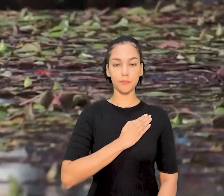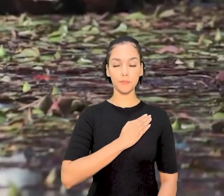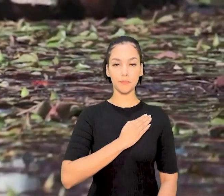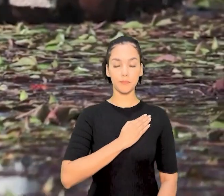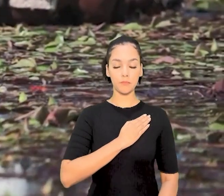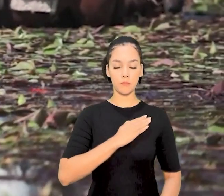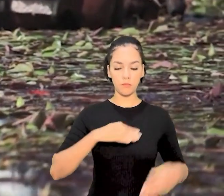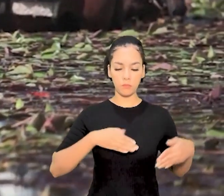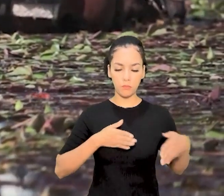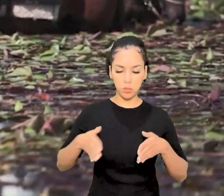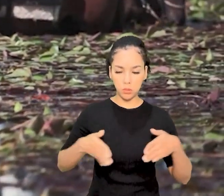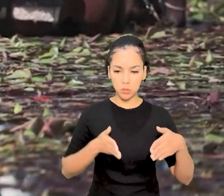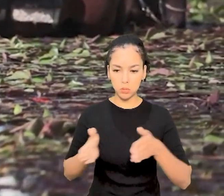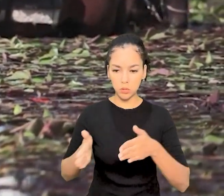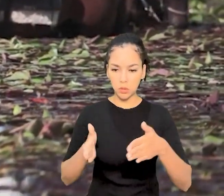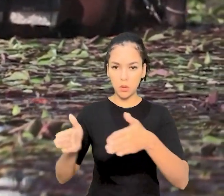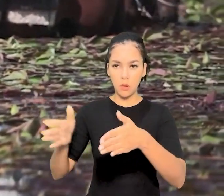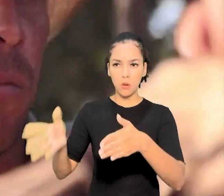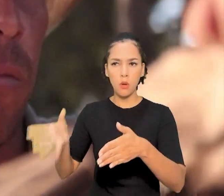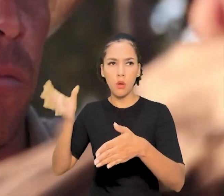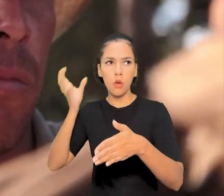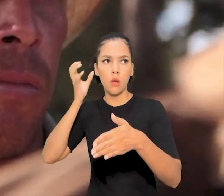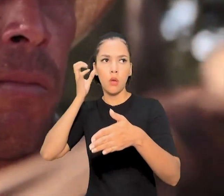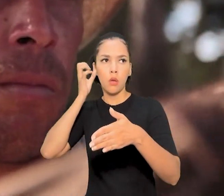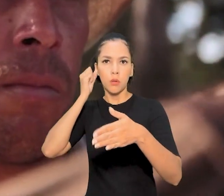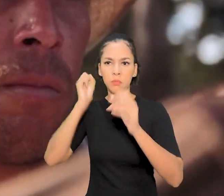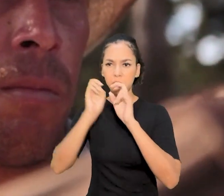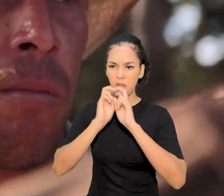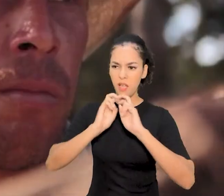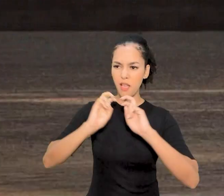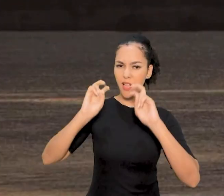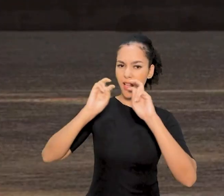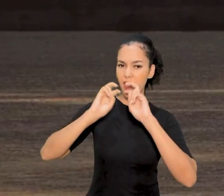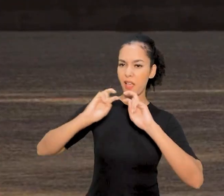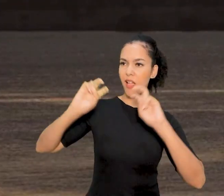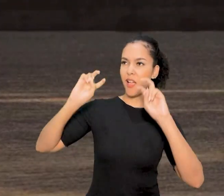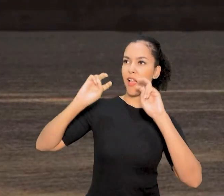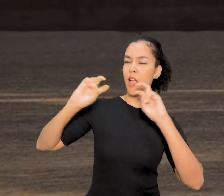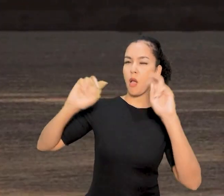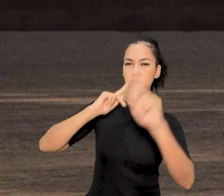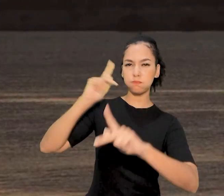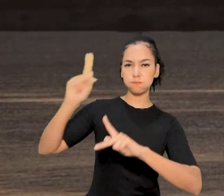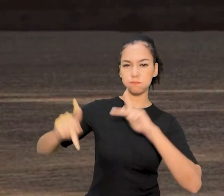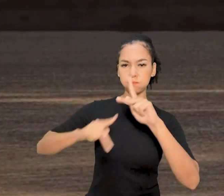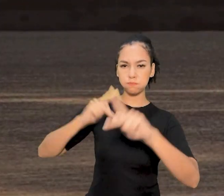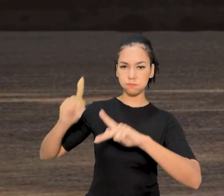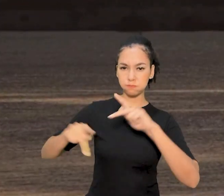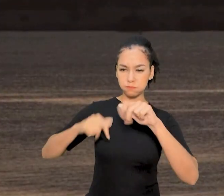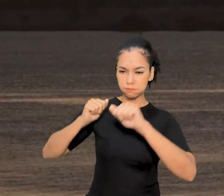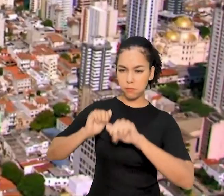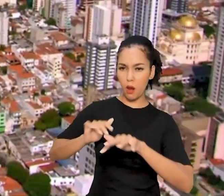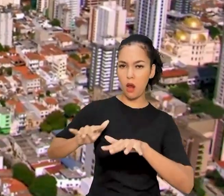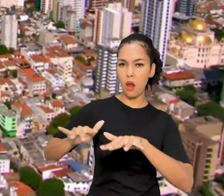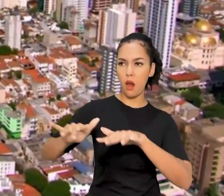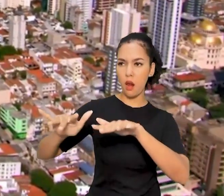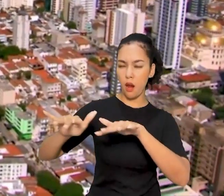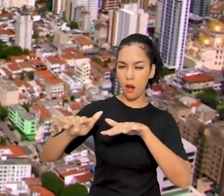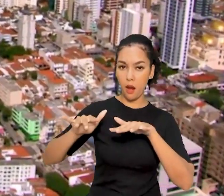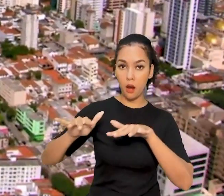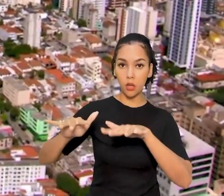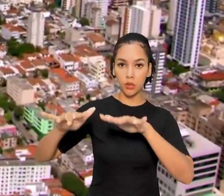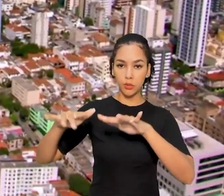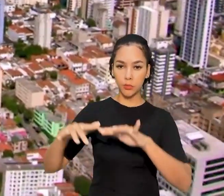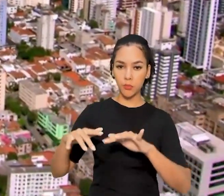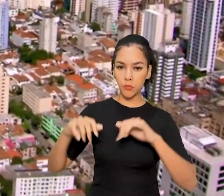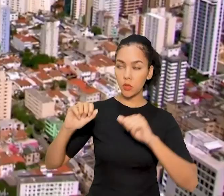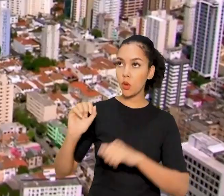o filanca Fas um po prato retumbante e o